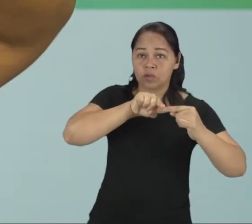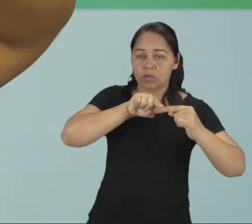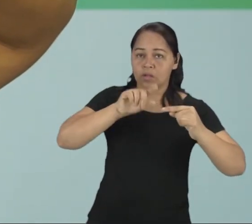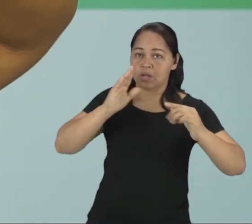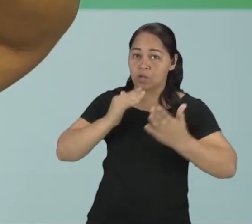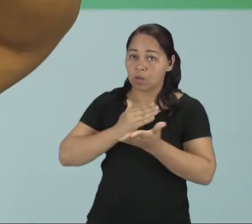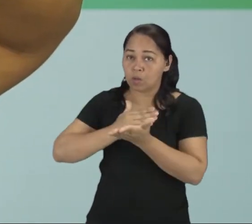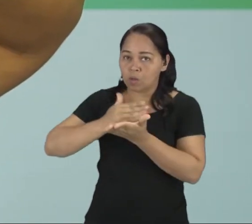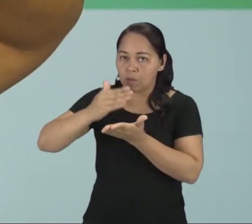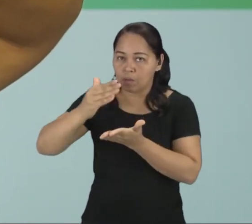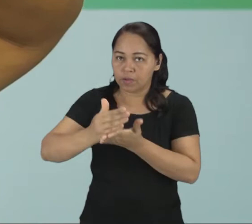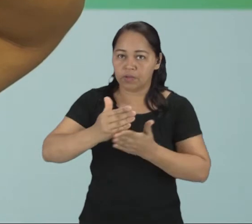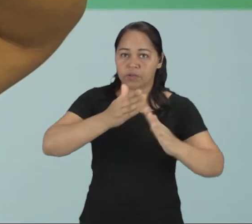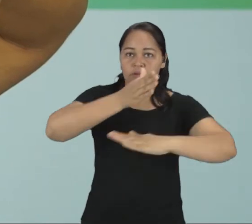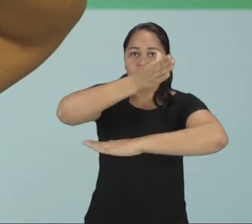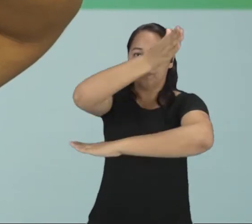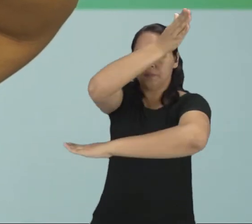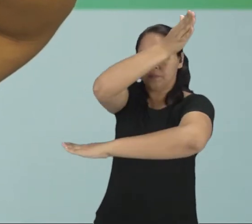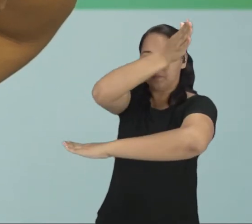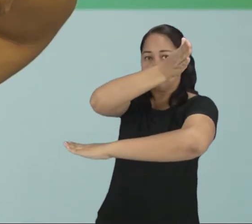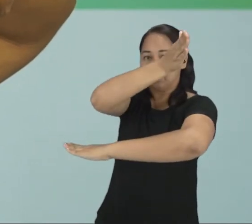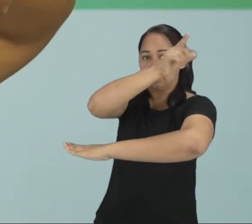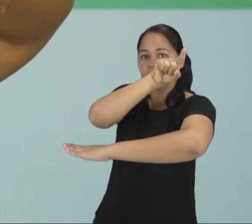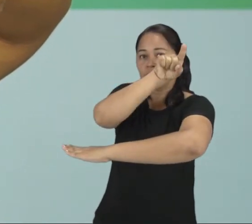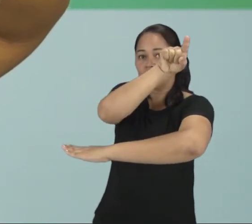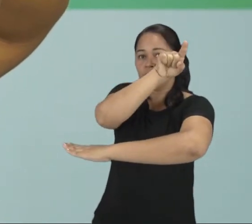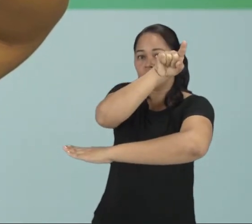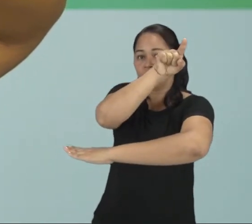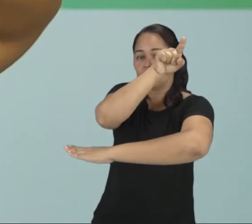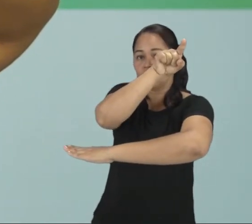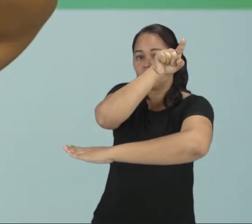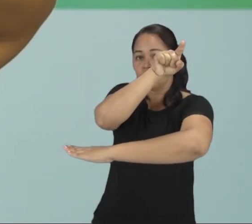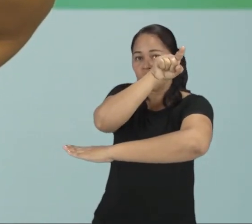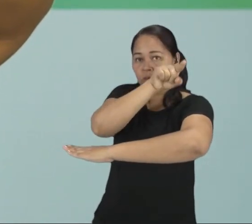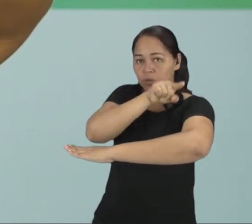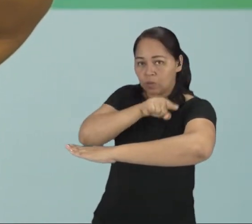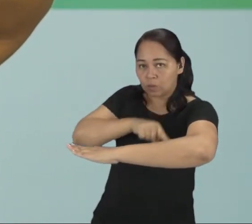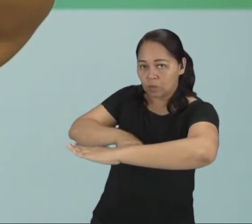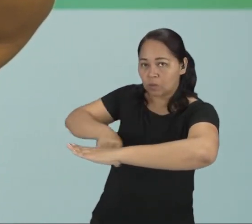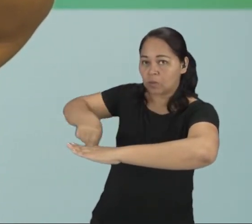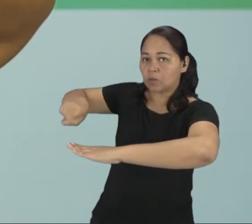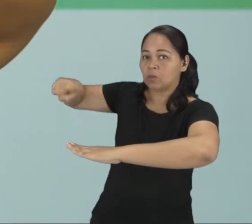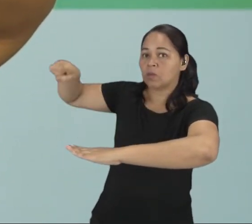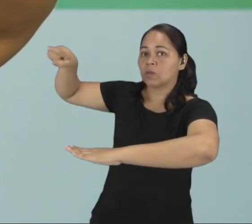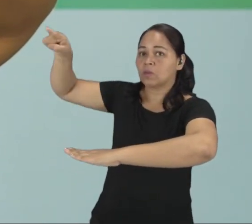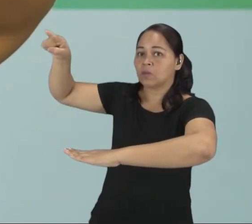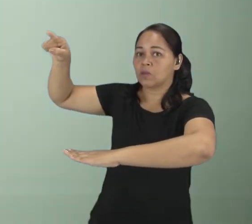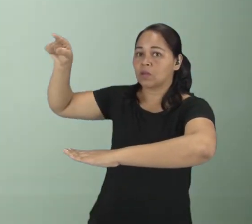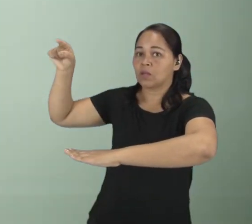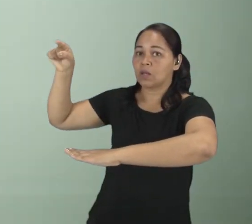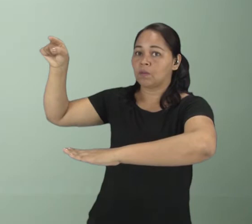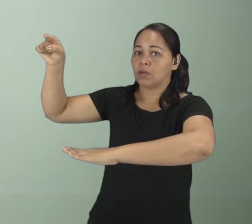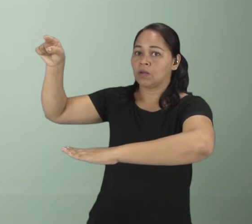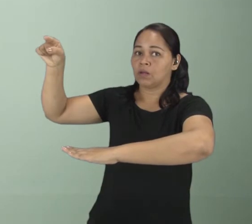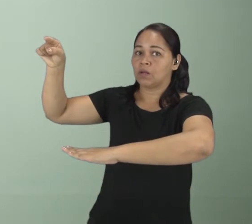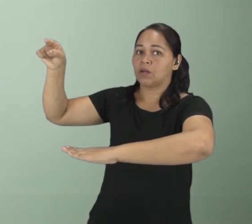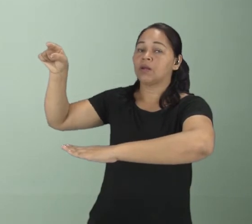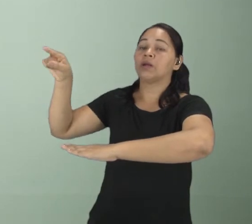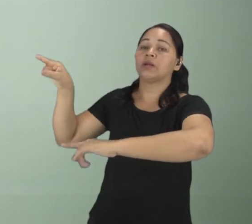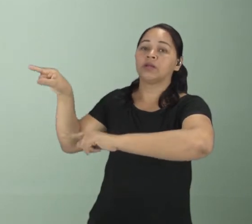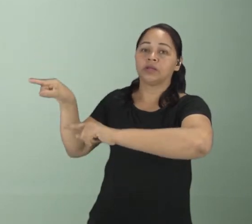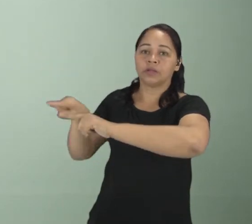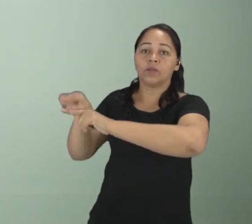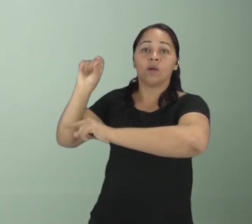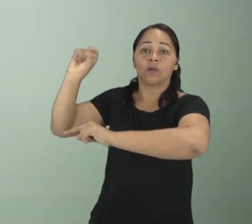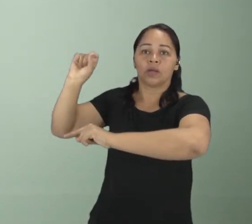começa a crescer e aqui nesse ponto, não é? Ele vai mudar o sentido e ela vai cair. Isso